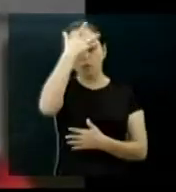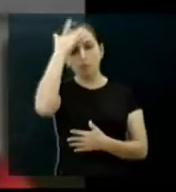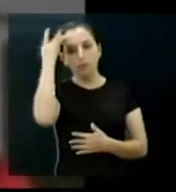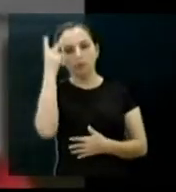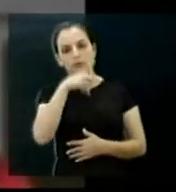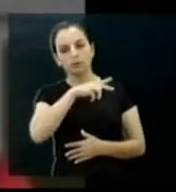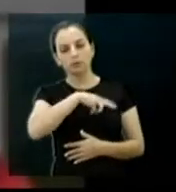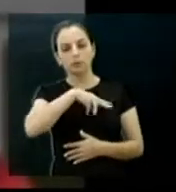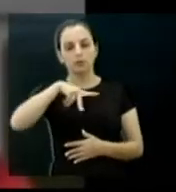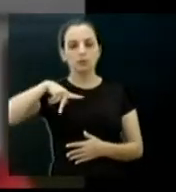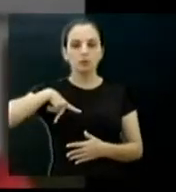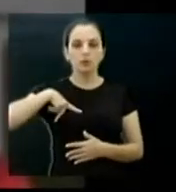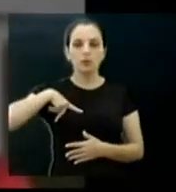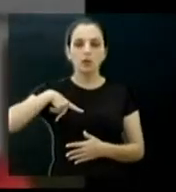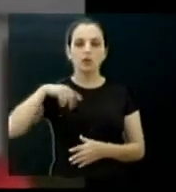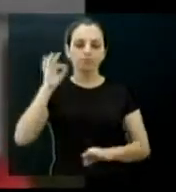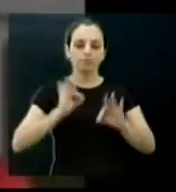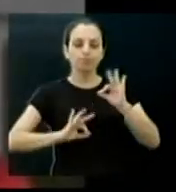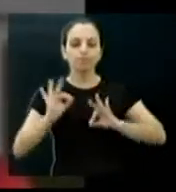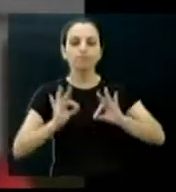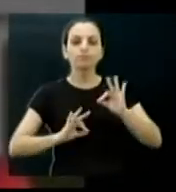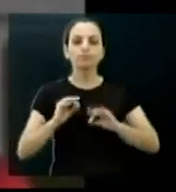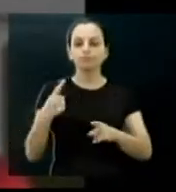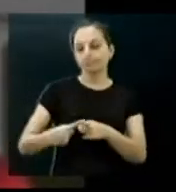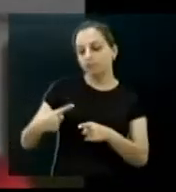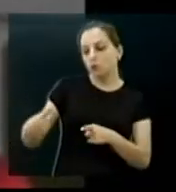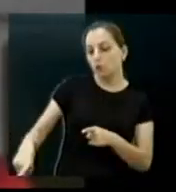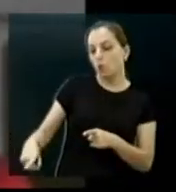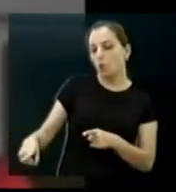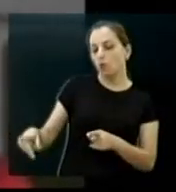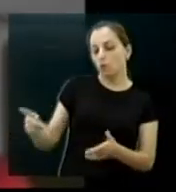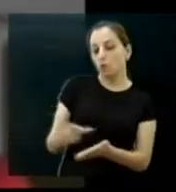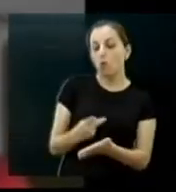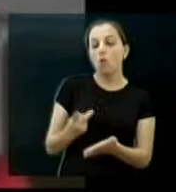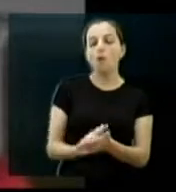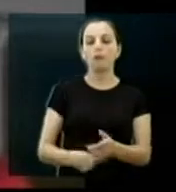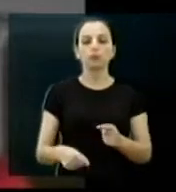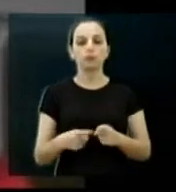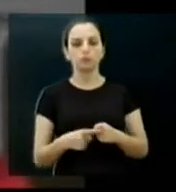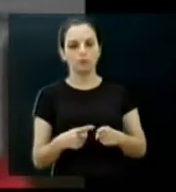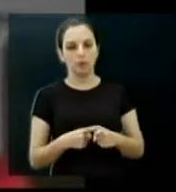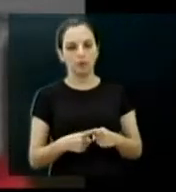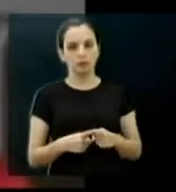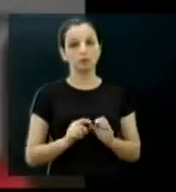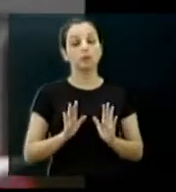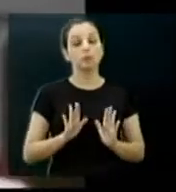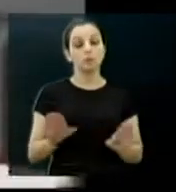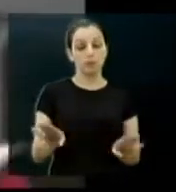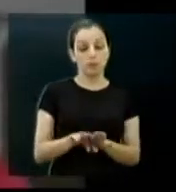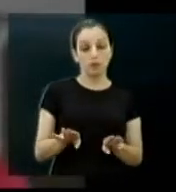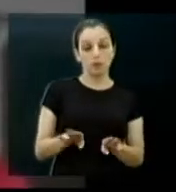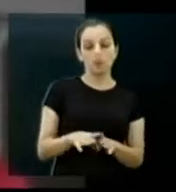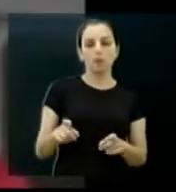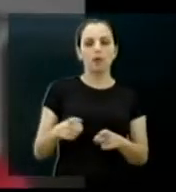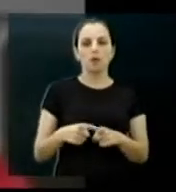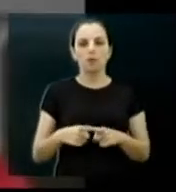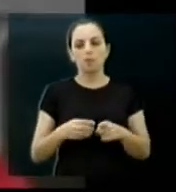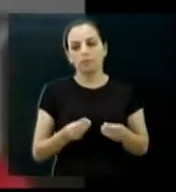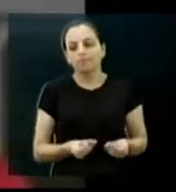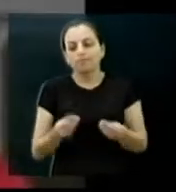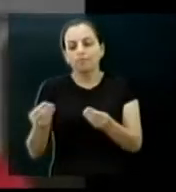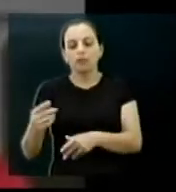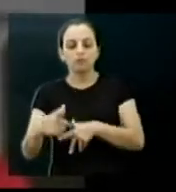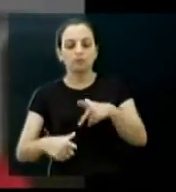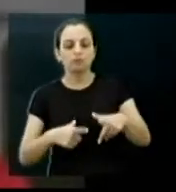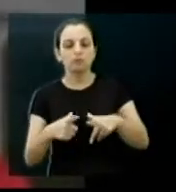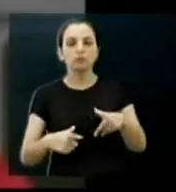Ministério Público entram na justiça contra o erro médico. Além disso, muitos médicos recebem ofertas de trabalho no